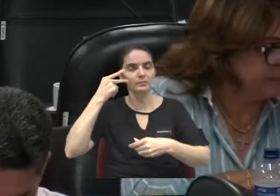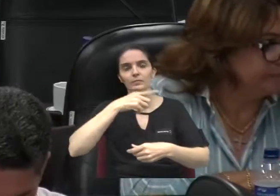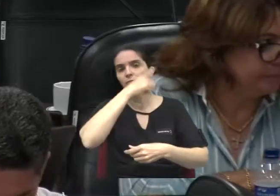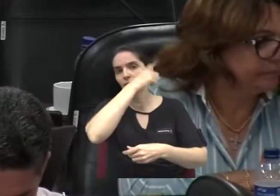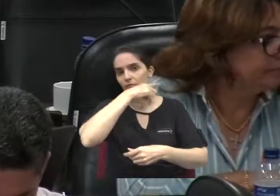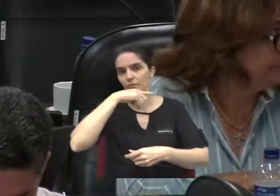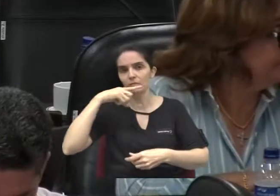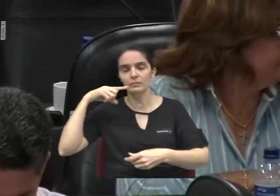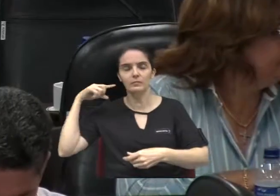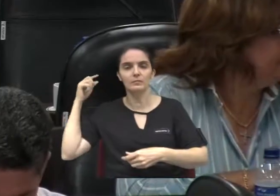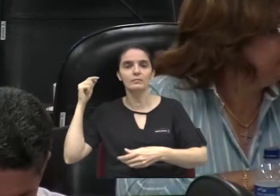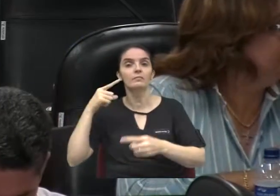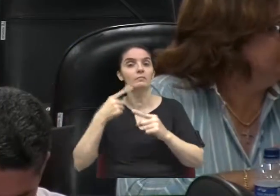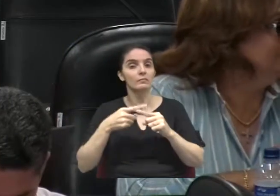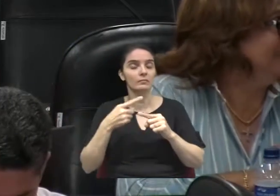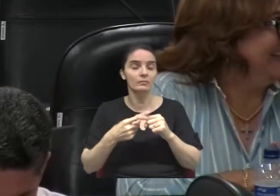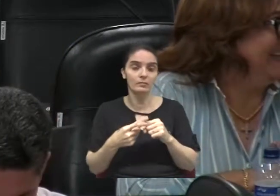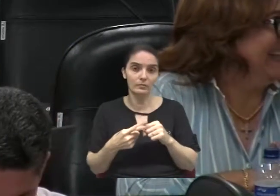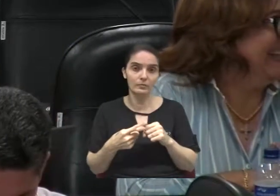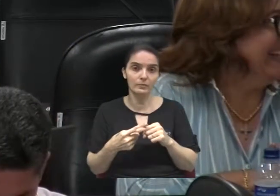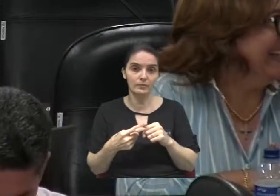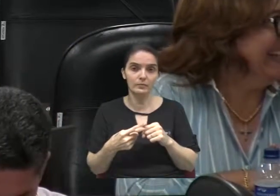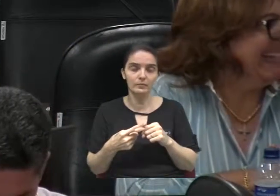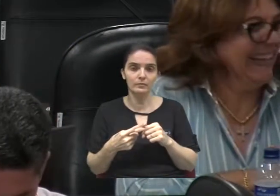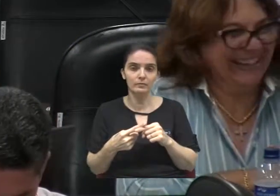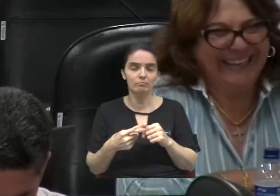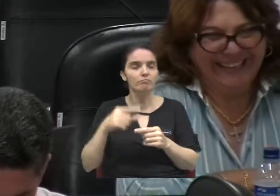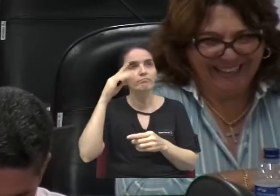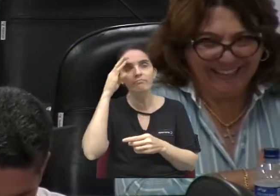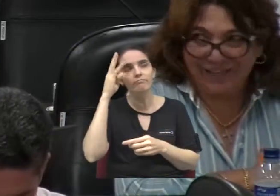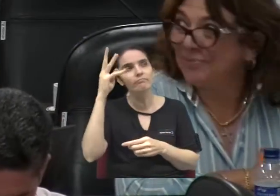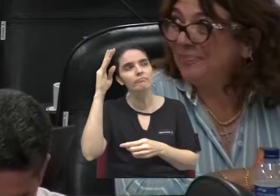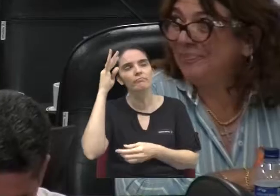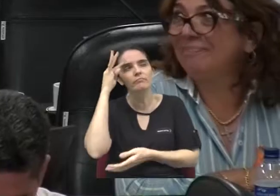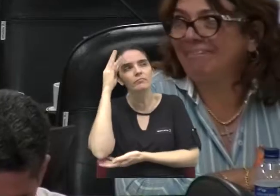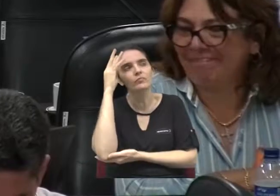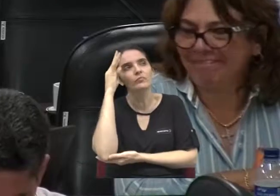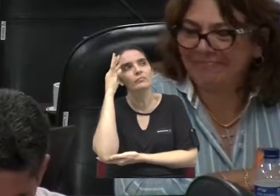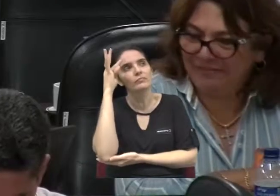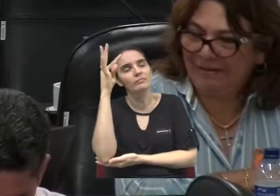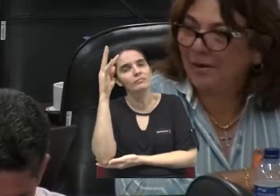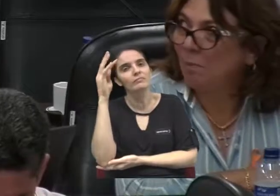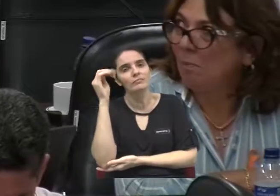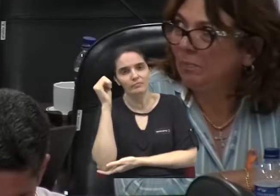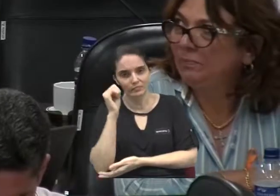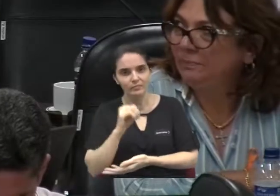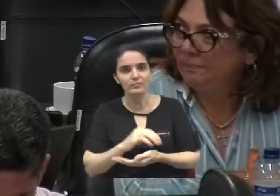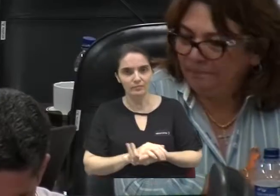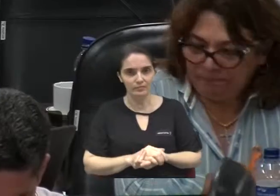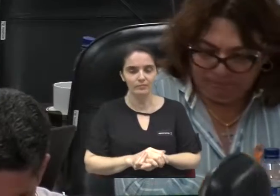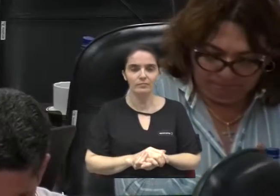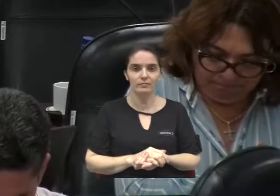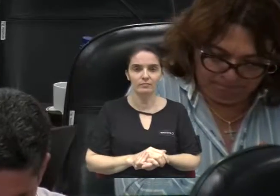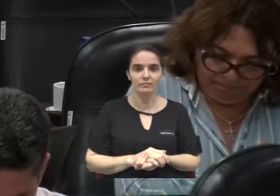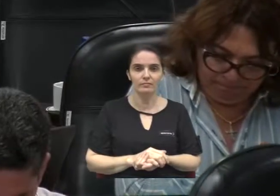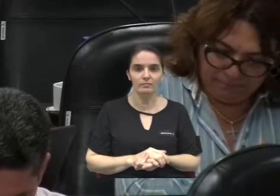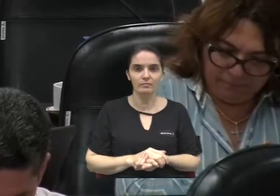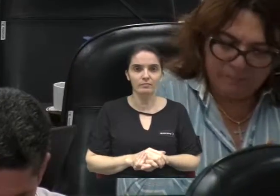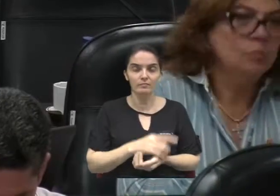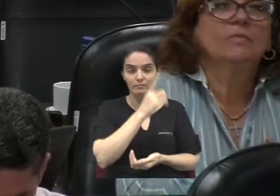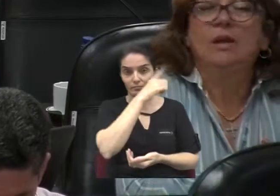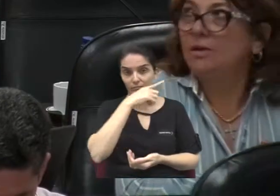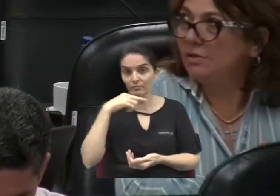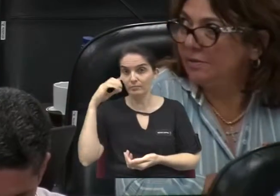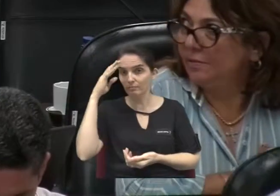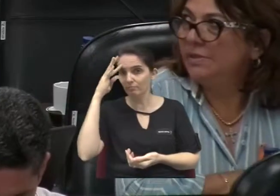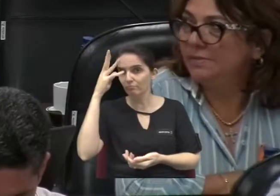que sonhou um sonho que não sonhou sozinha, sonhou um sonho em conjunto